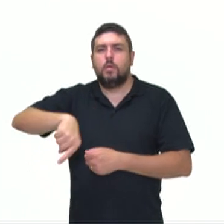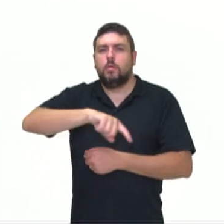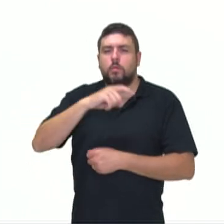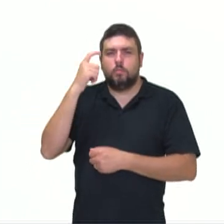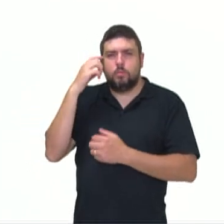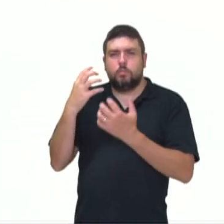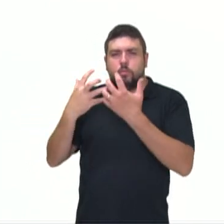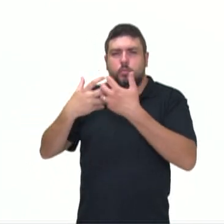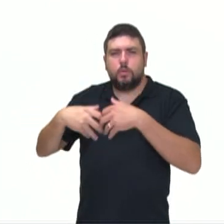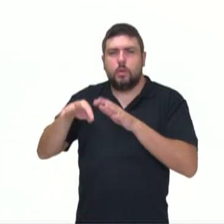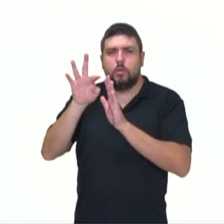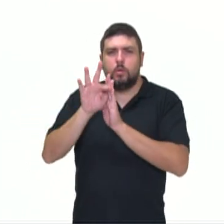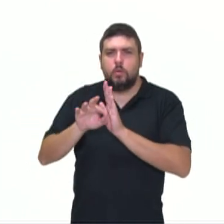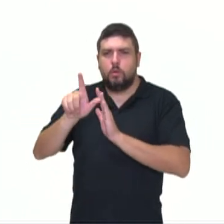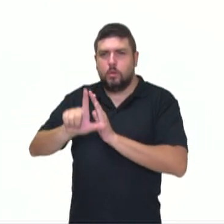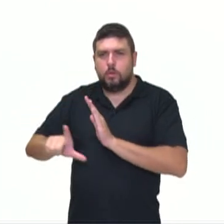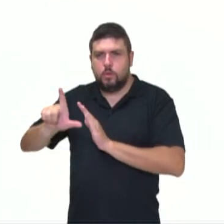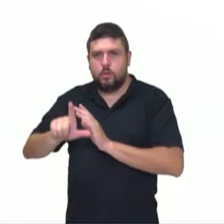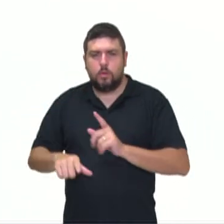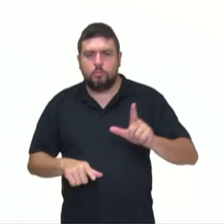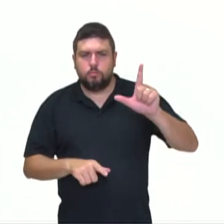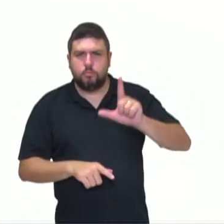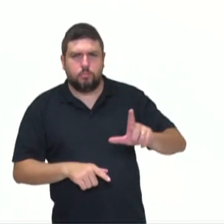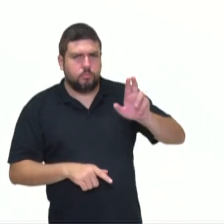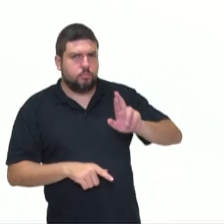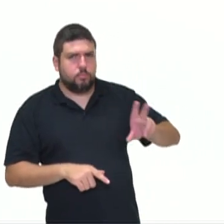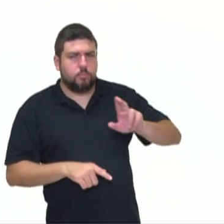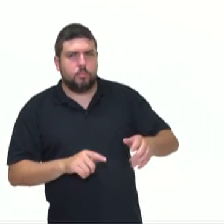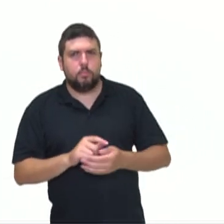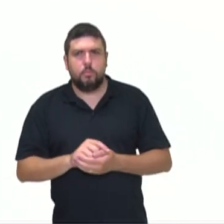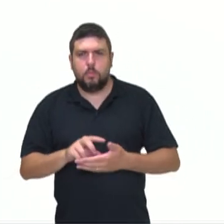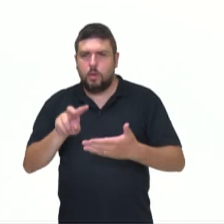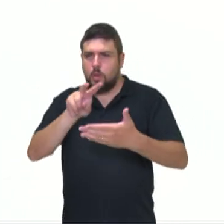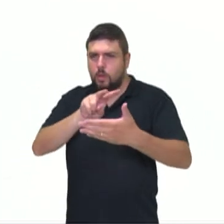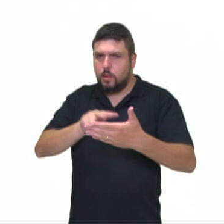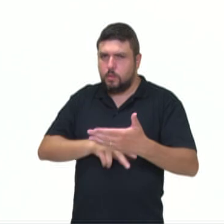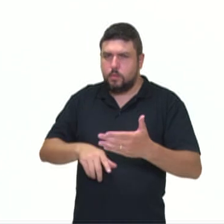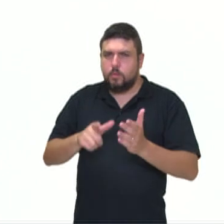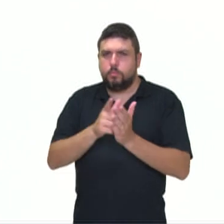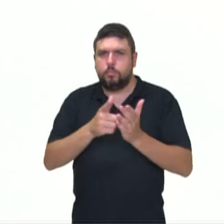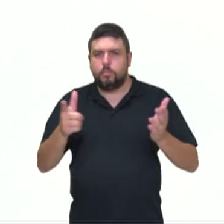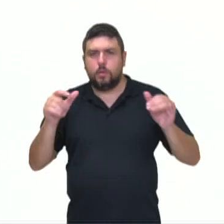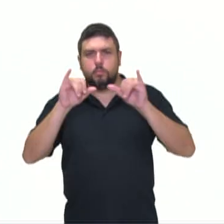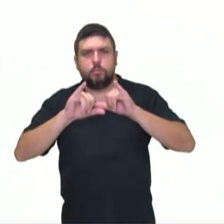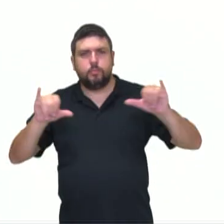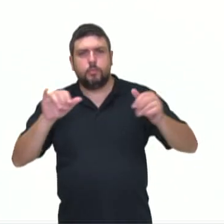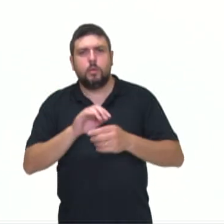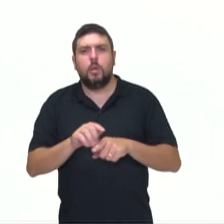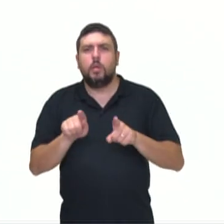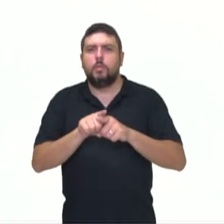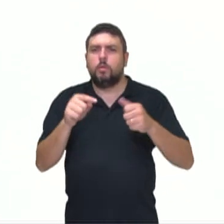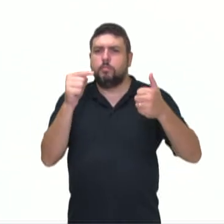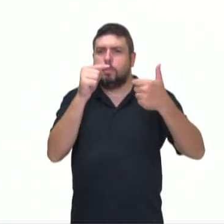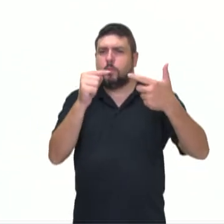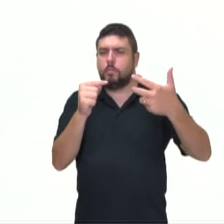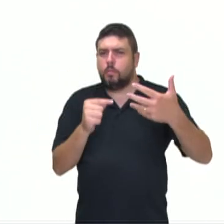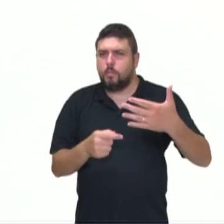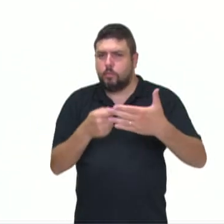textos literários e não literários, realizamos a leitura de uma notícia, conhecemos seus elementos composicionais e